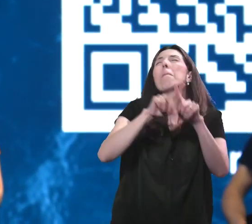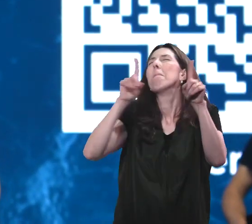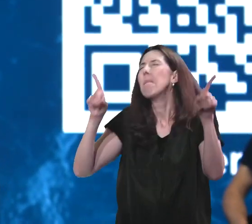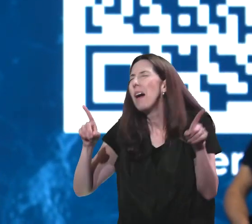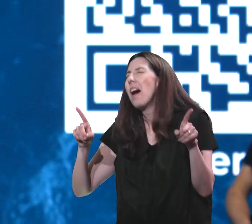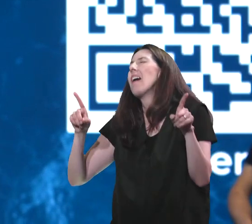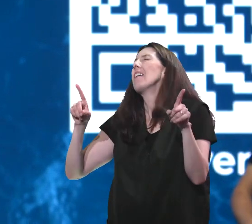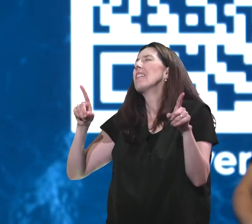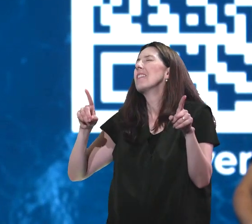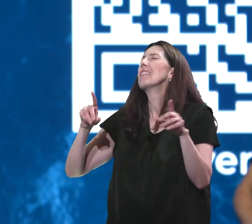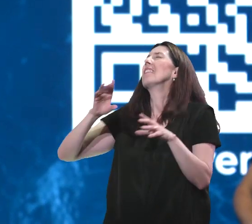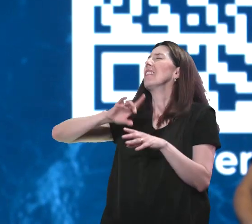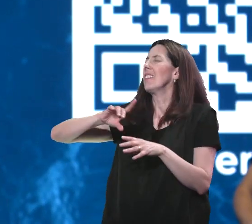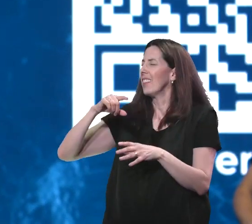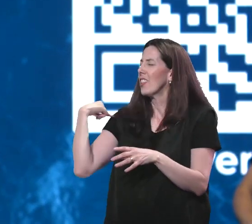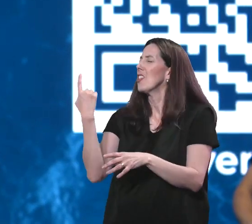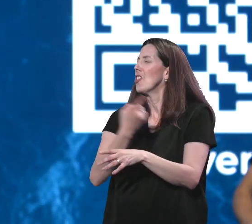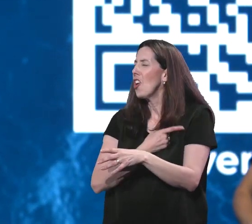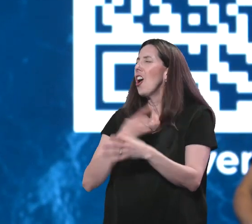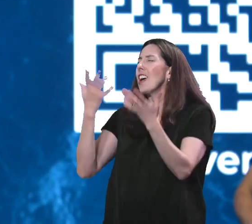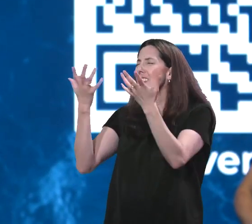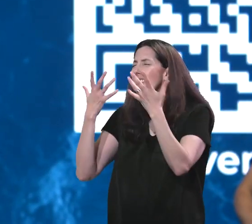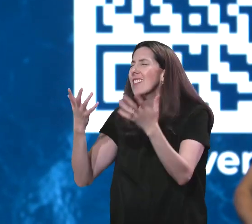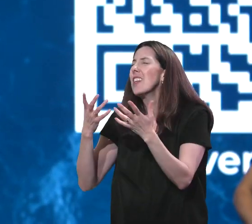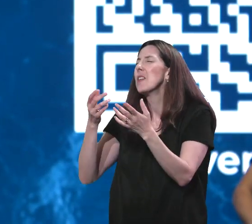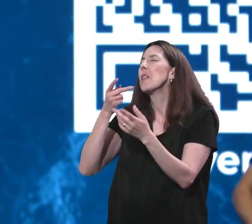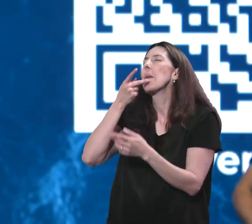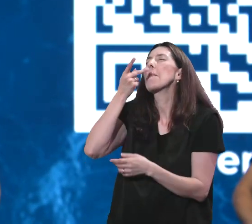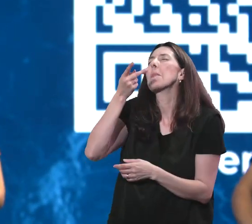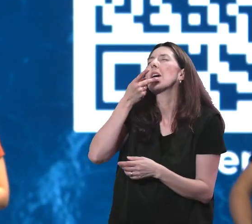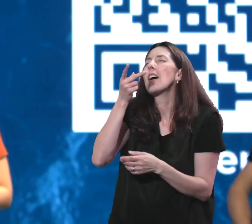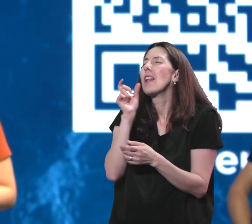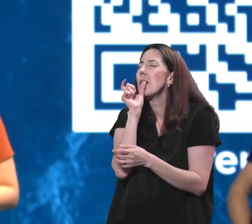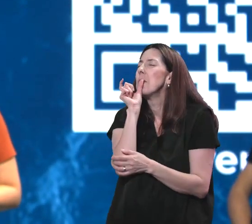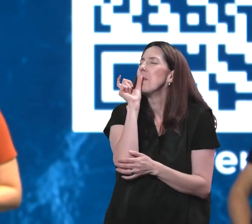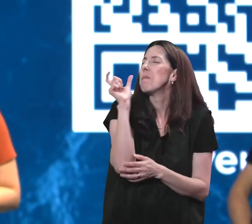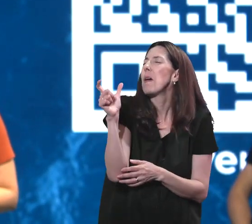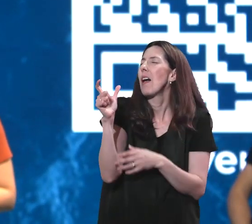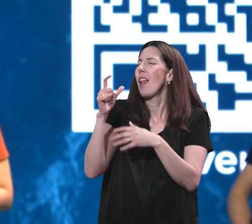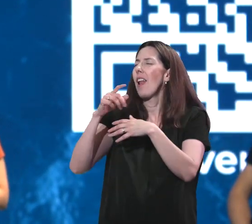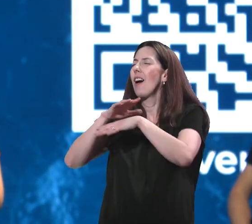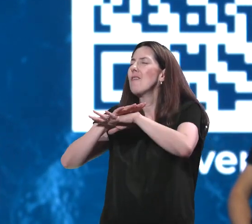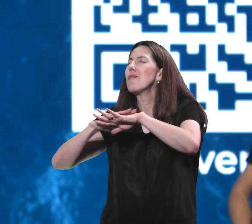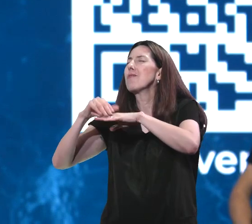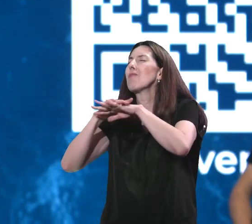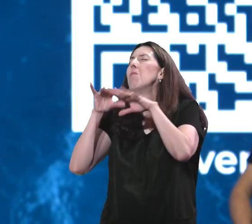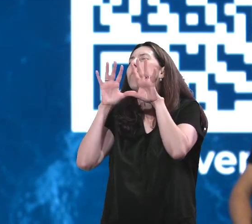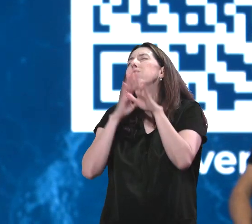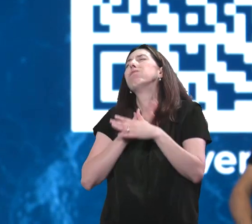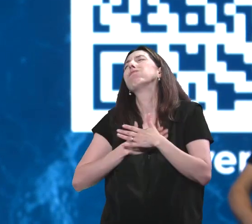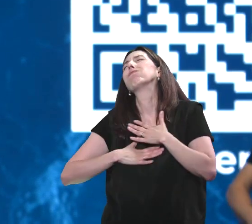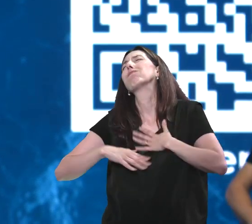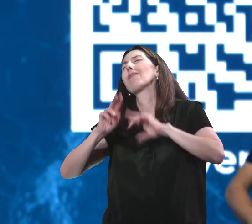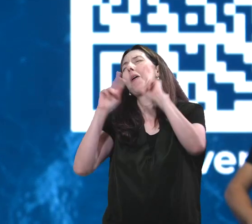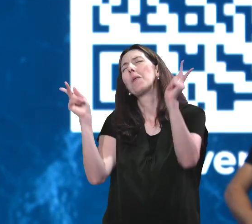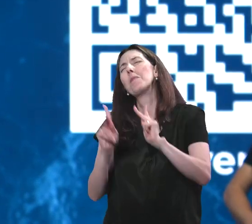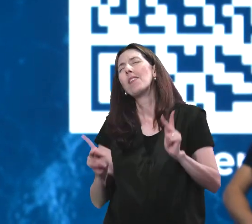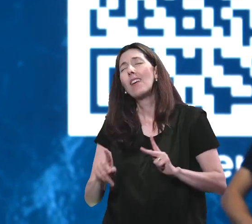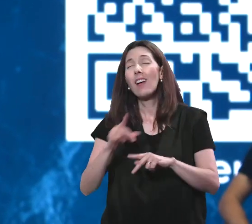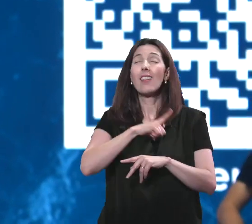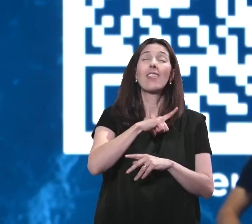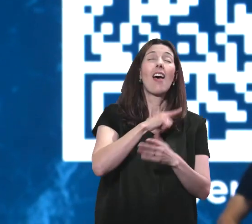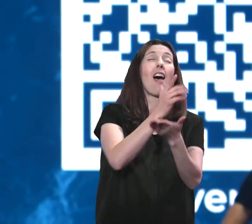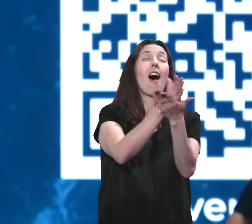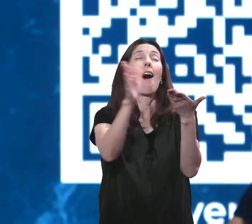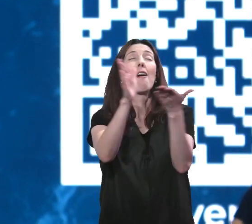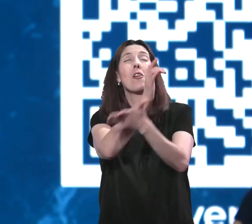basta. Para onde nós iremos? Só o Senhor tem as palavras de vida eterna. Tem pessoas precisando ouvir palavras